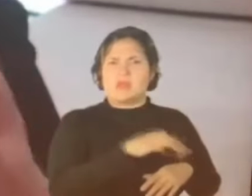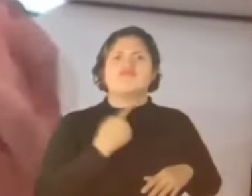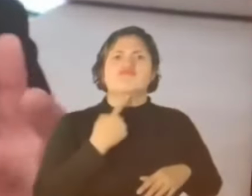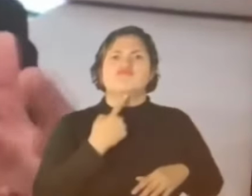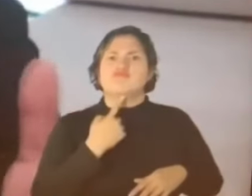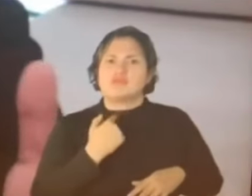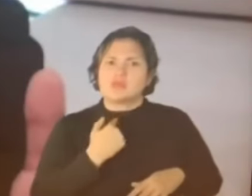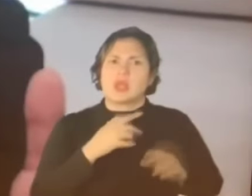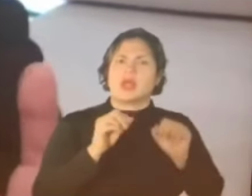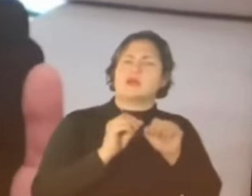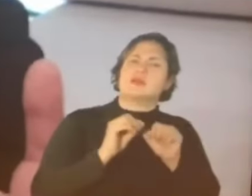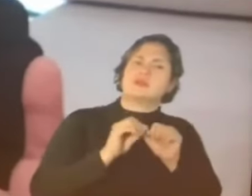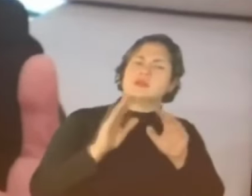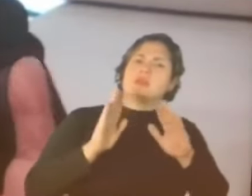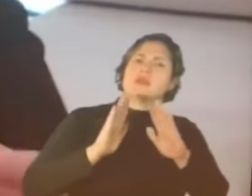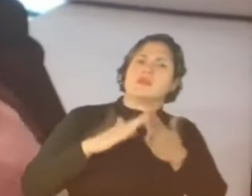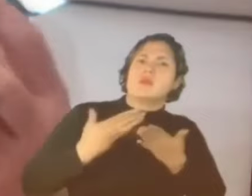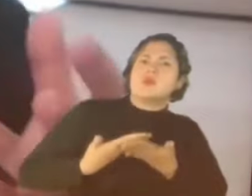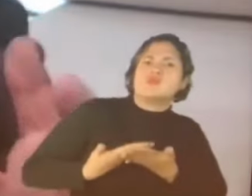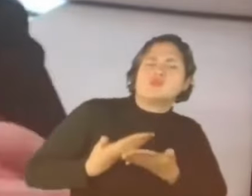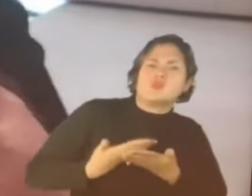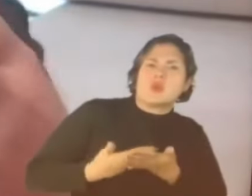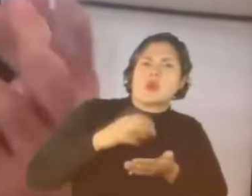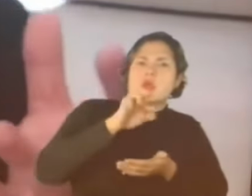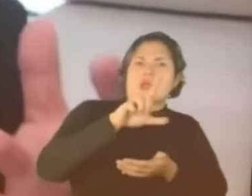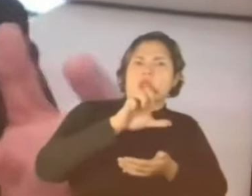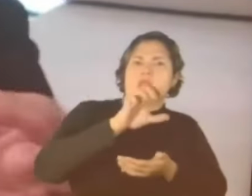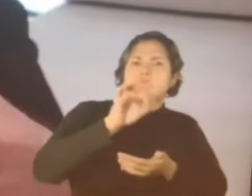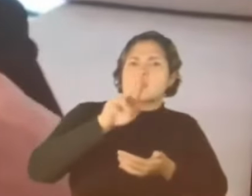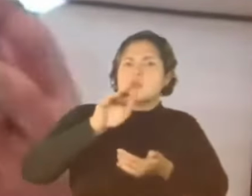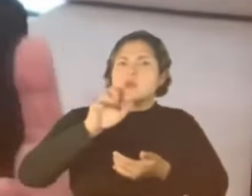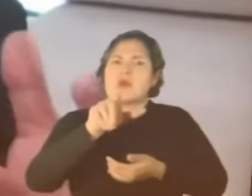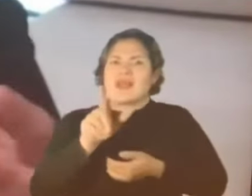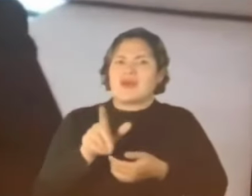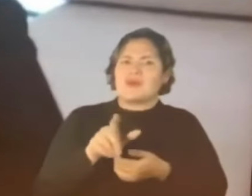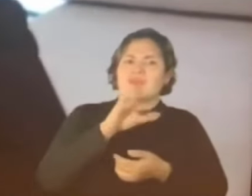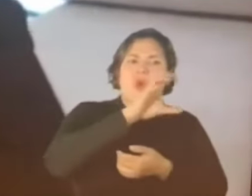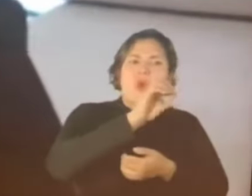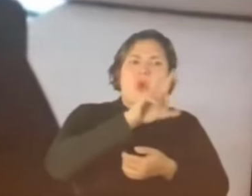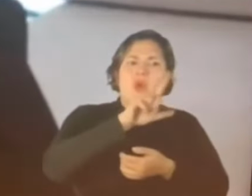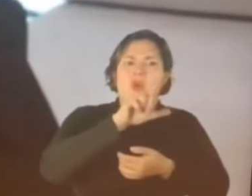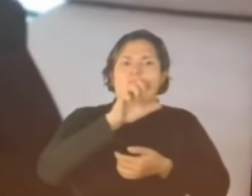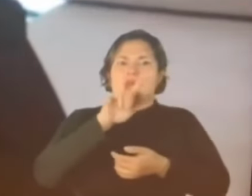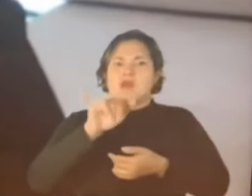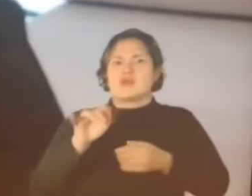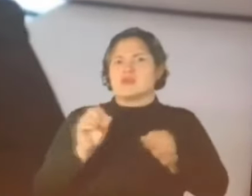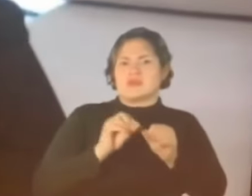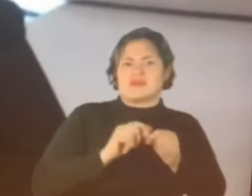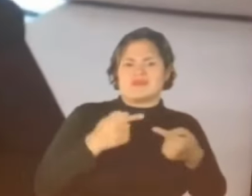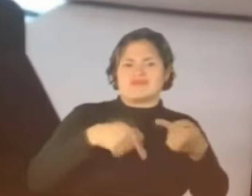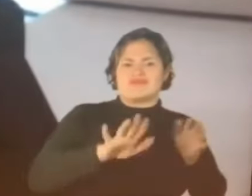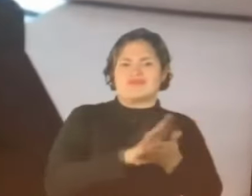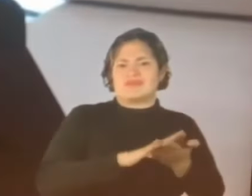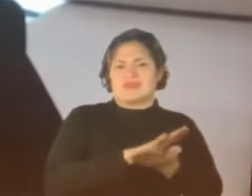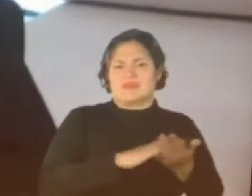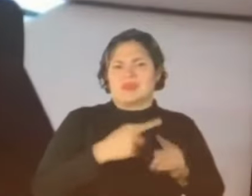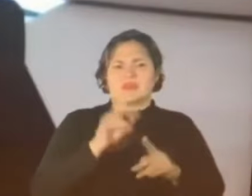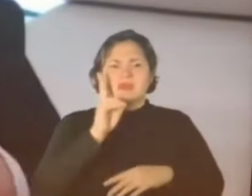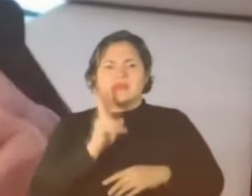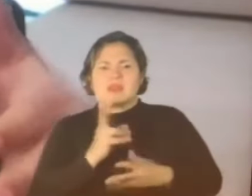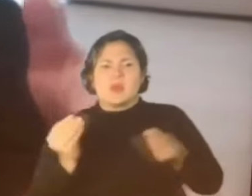formada pelo colégio eleitoral, ela é mínima, ela é rarefeita, ela é praticamente insignificante. Nada obstante,